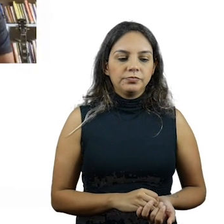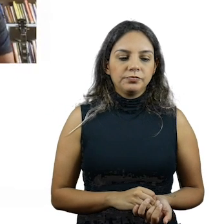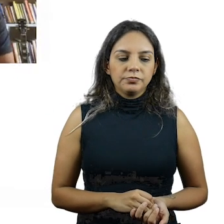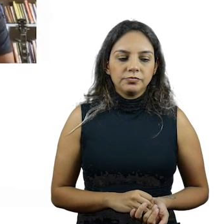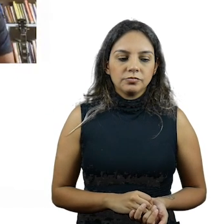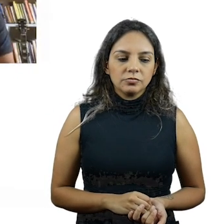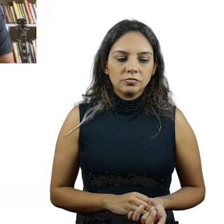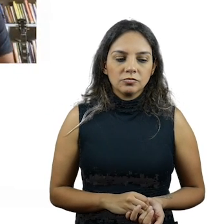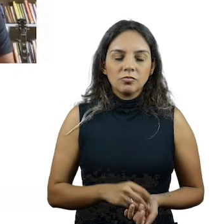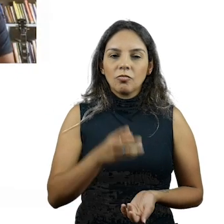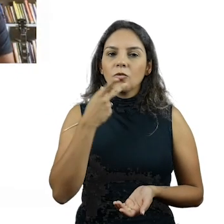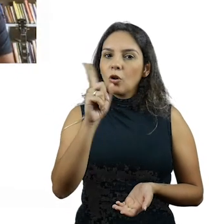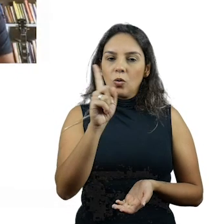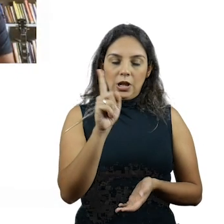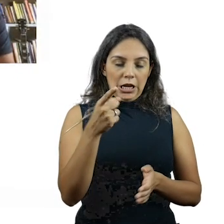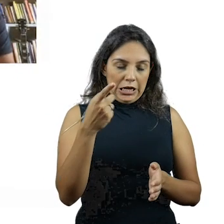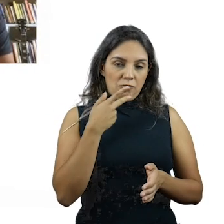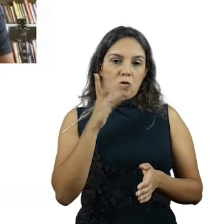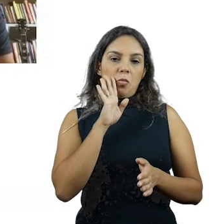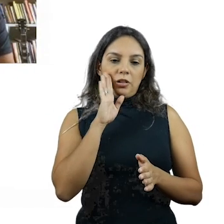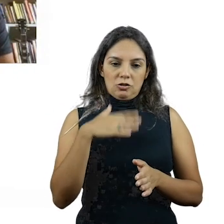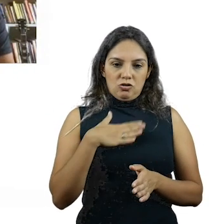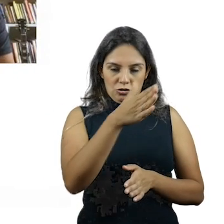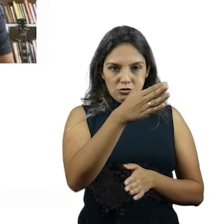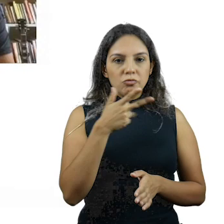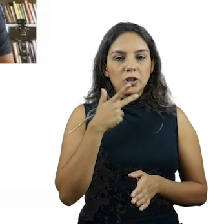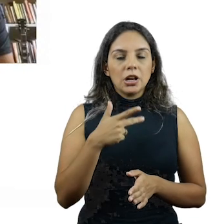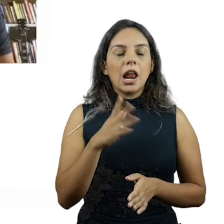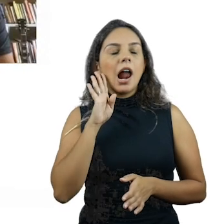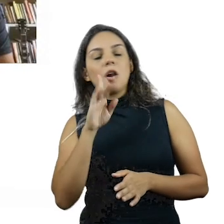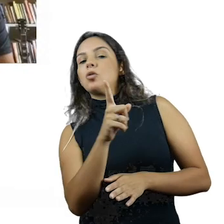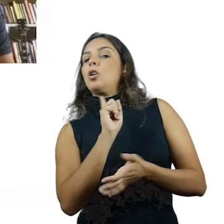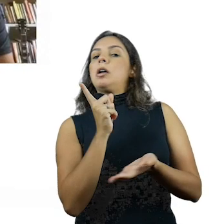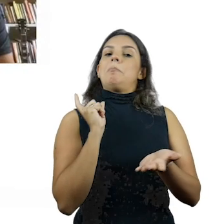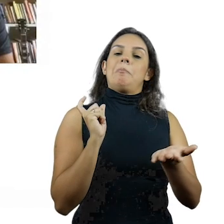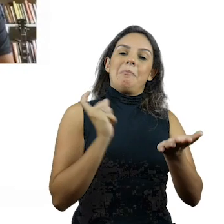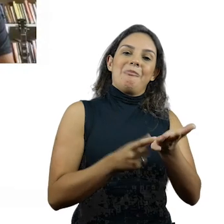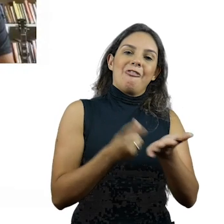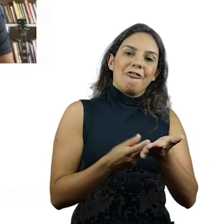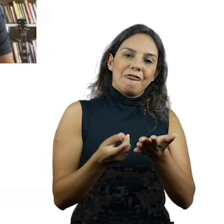não é numa plataforma fechada, como são aqueles